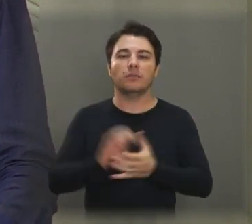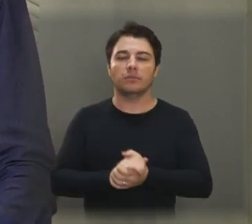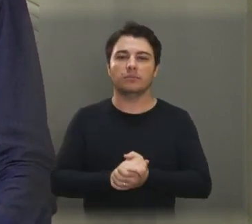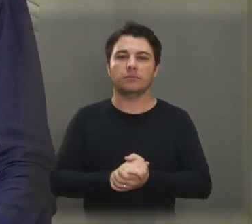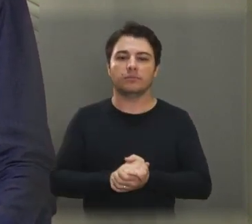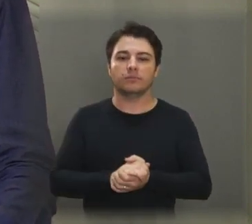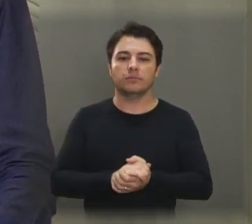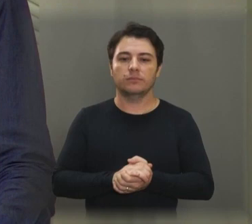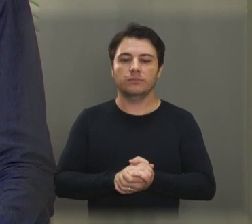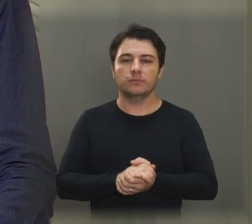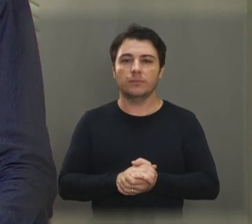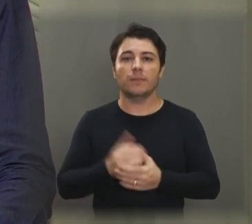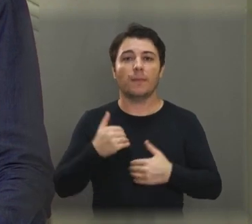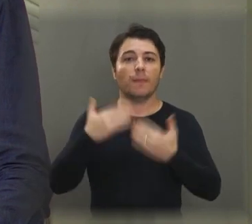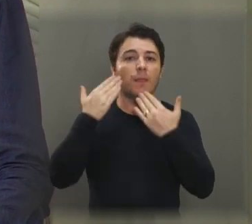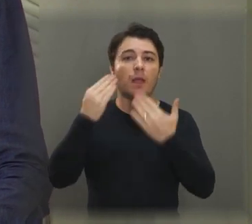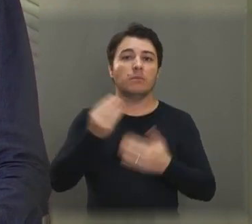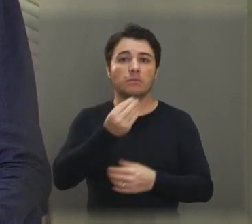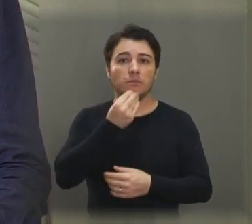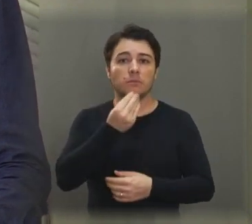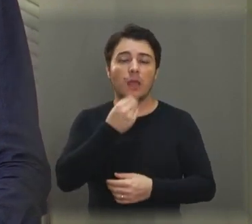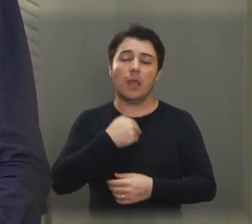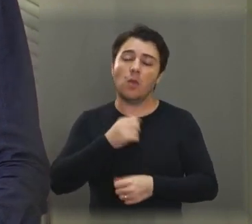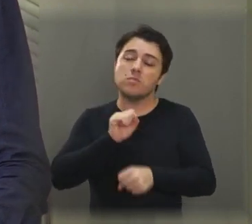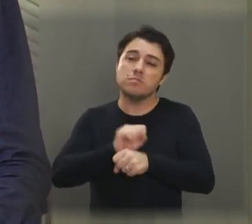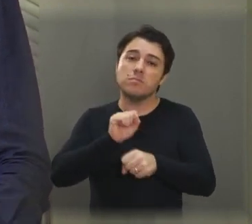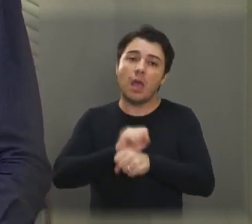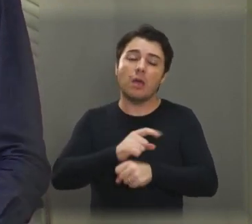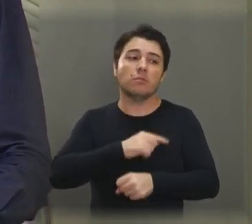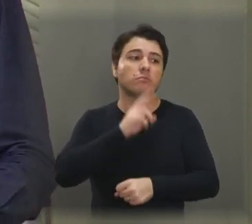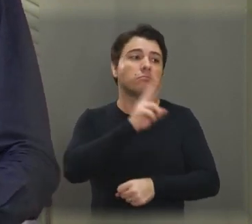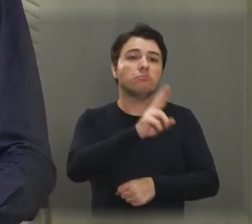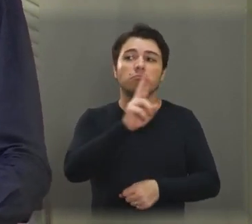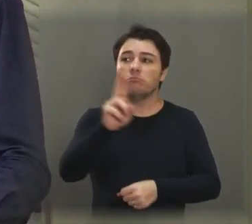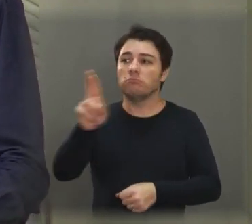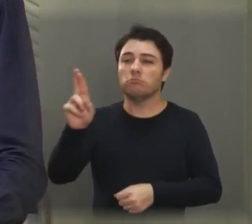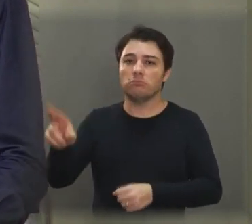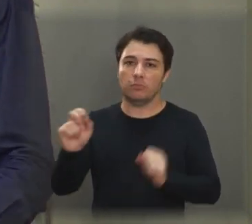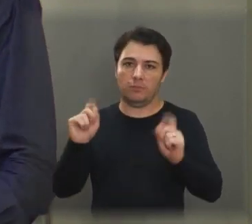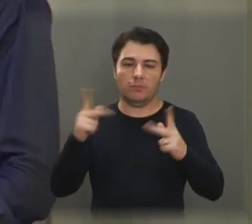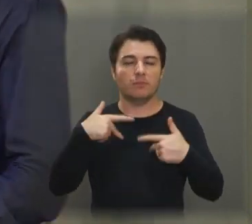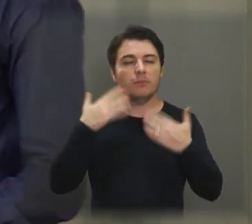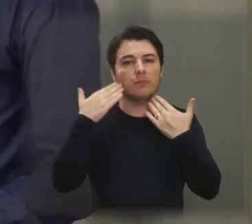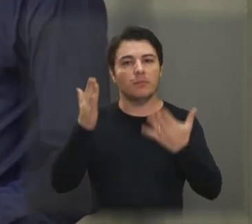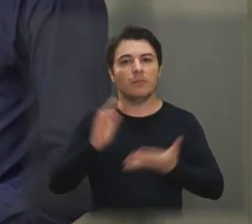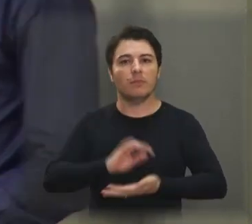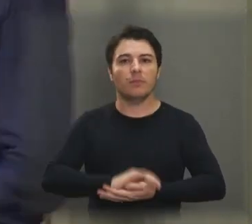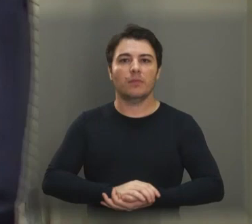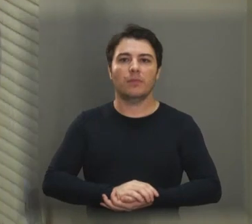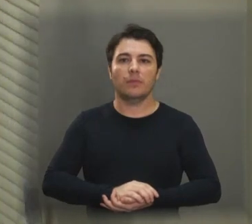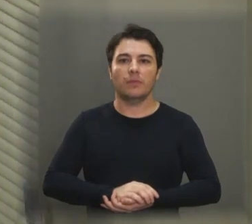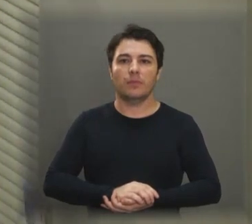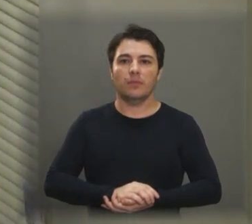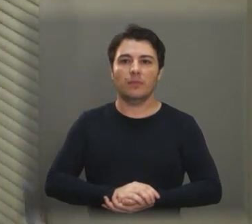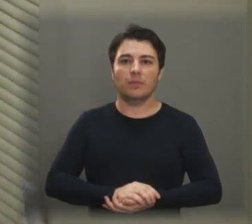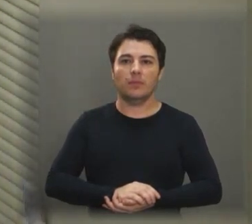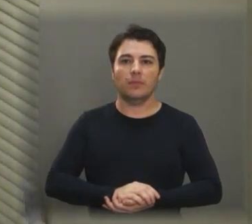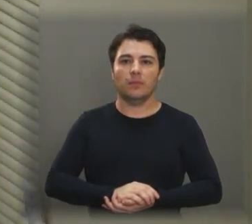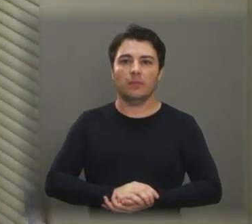e eu queria agradecer a oportunidade E espero ter esclarecido as dúvidas aí que o pessoal fez obrigado a